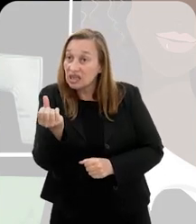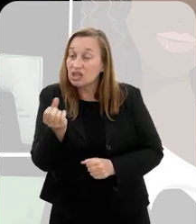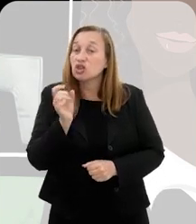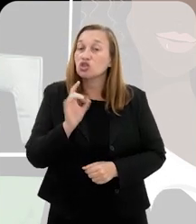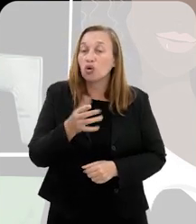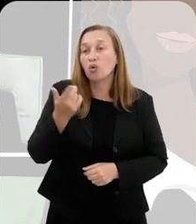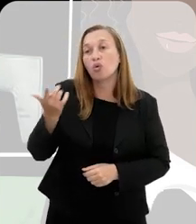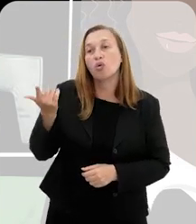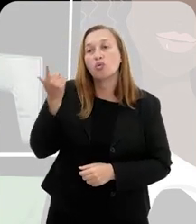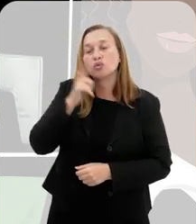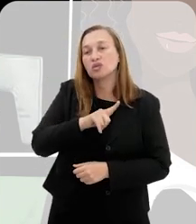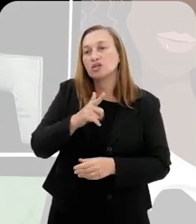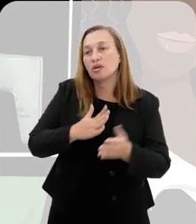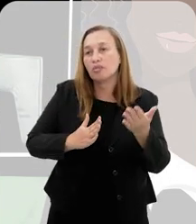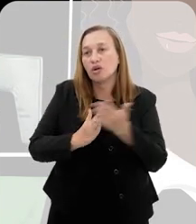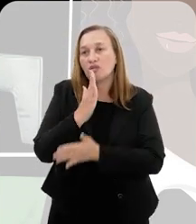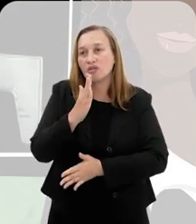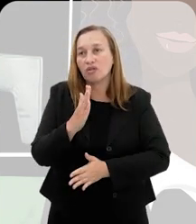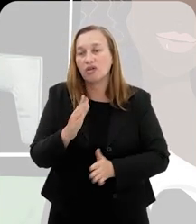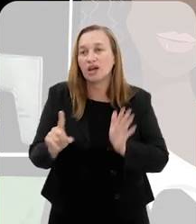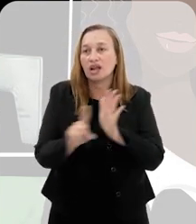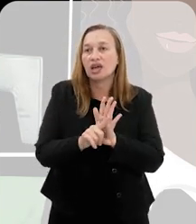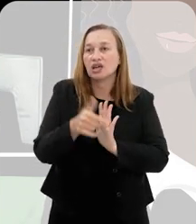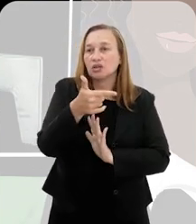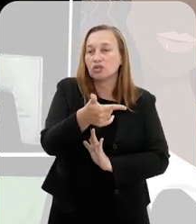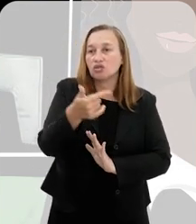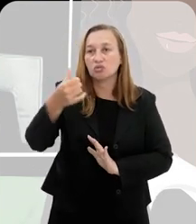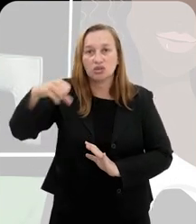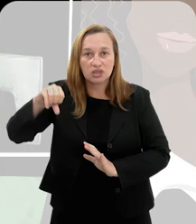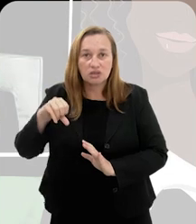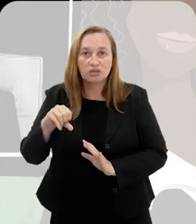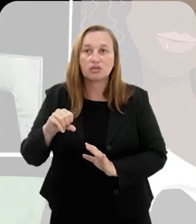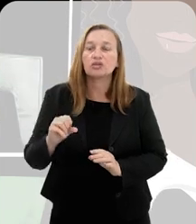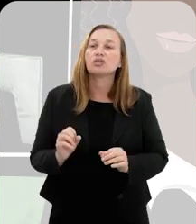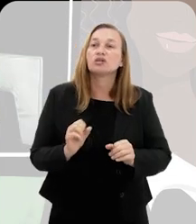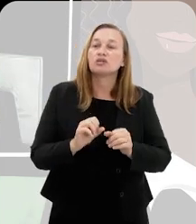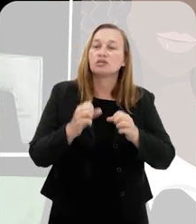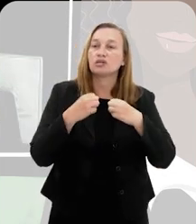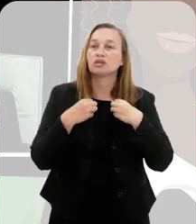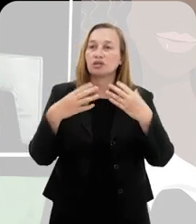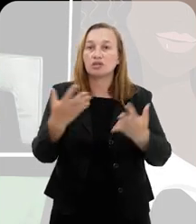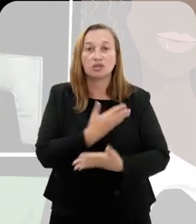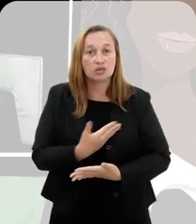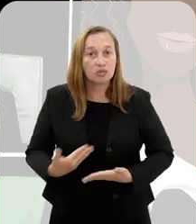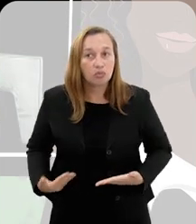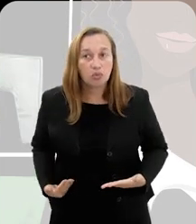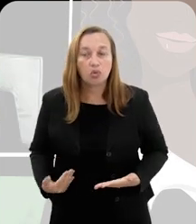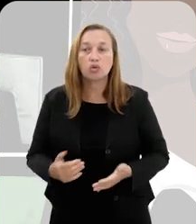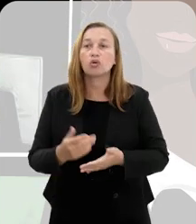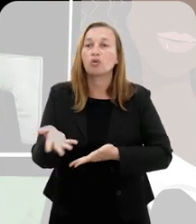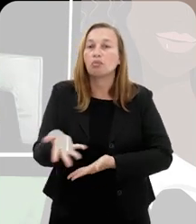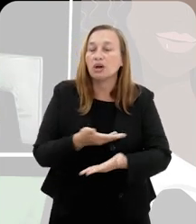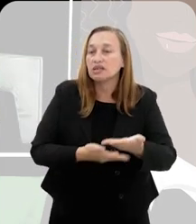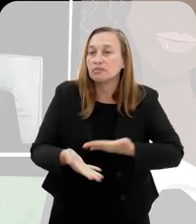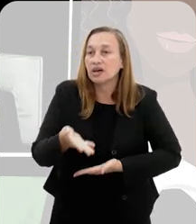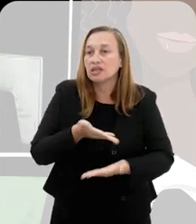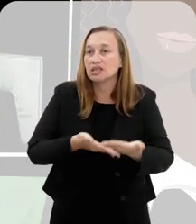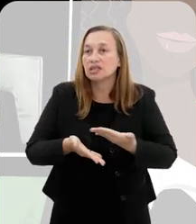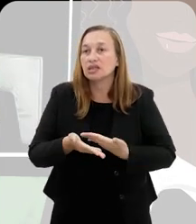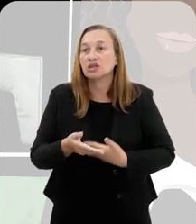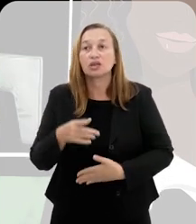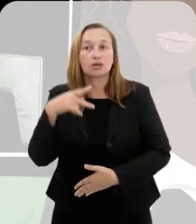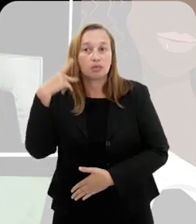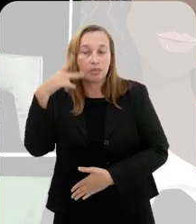2016. E a gente só conseguiu aprovar essa lei em 2019. Nós realizamos audiências públicas com